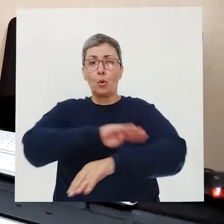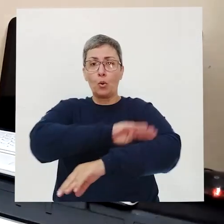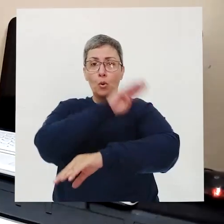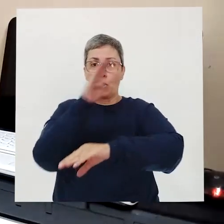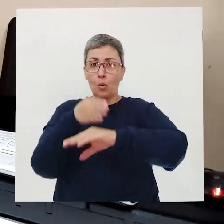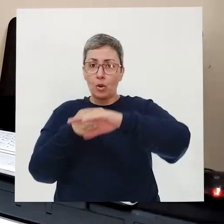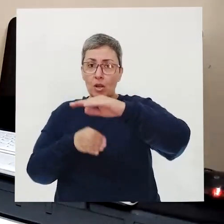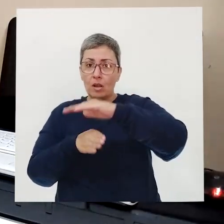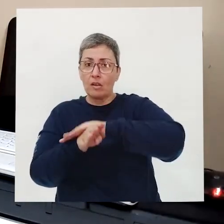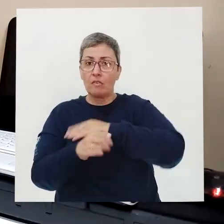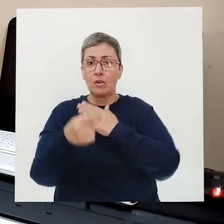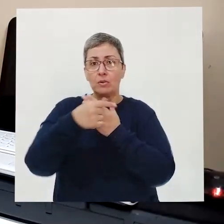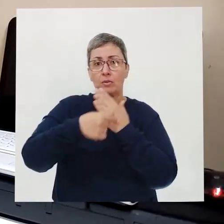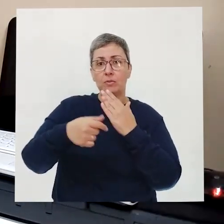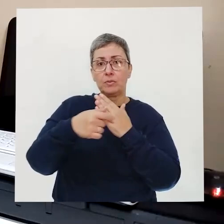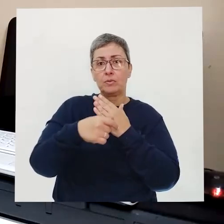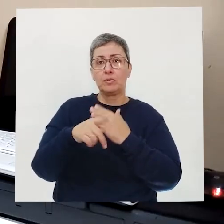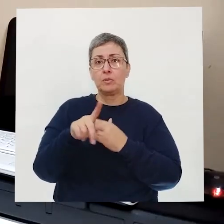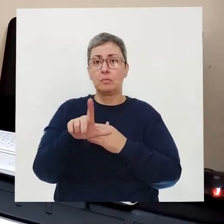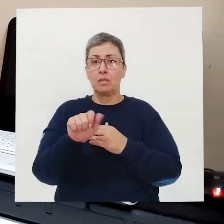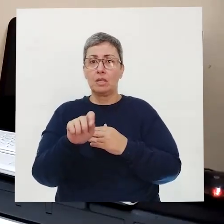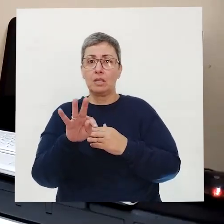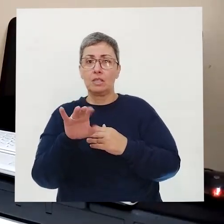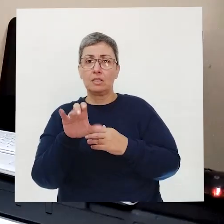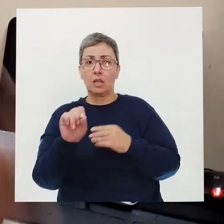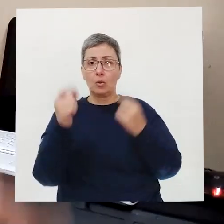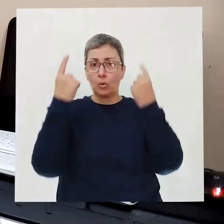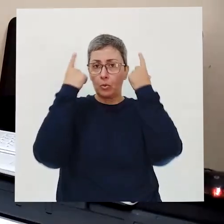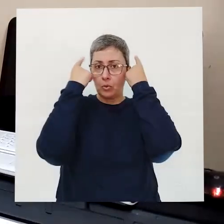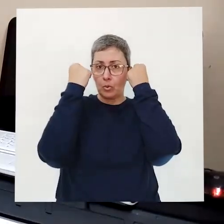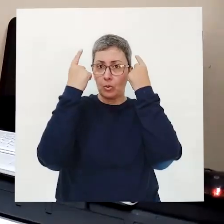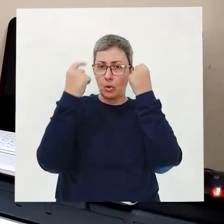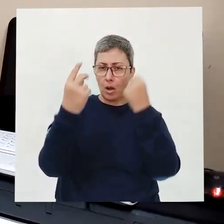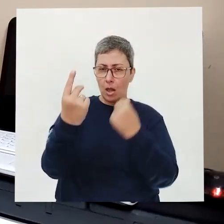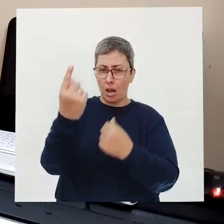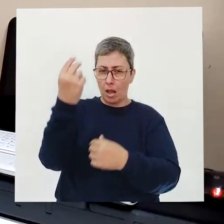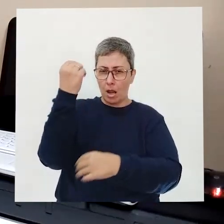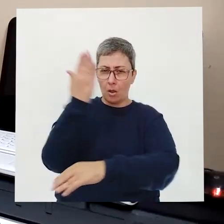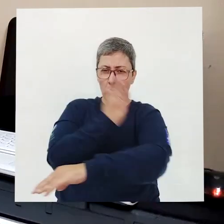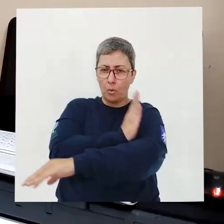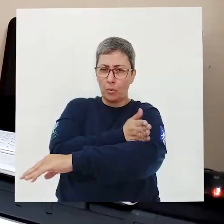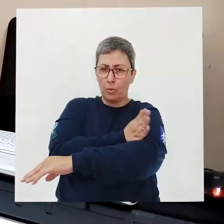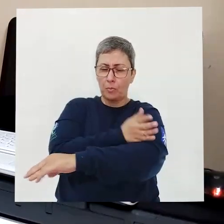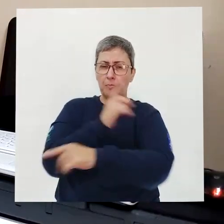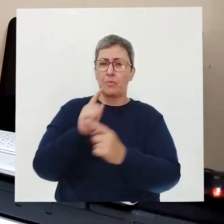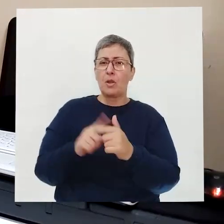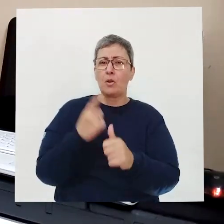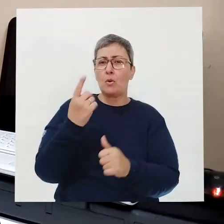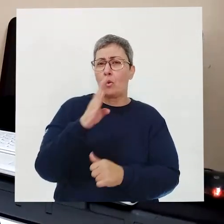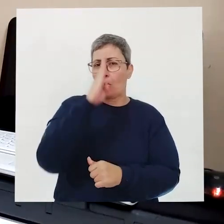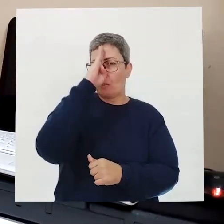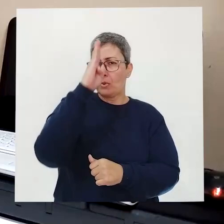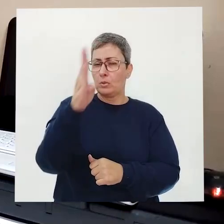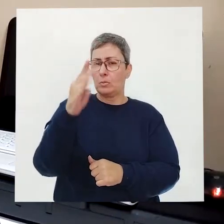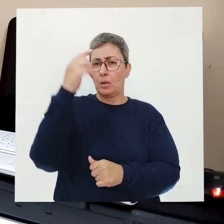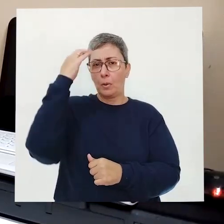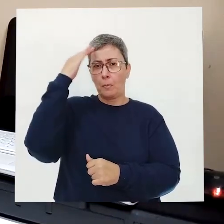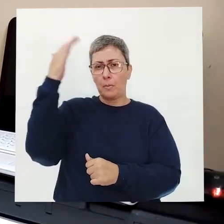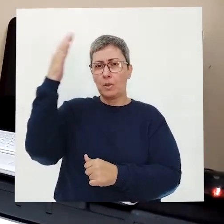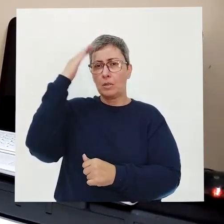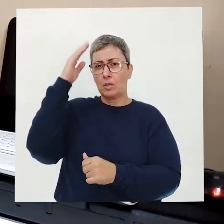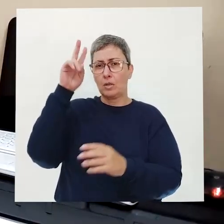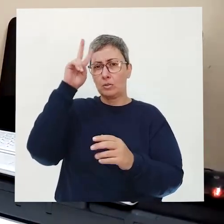por Platão. Platão é um filósofo grego da antiguidade, né? Considerado um dos principais pensadores